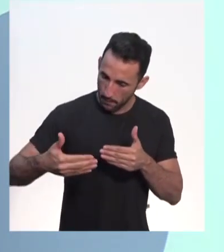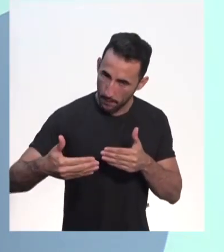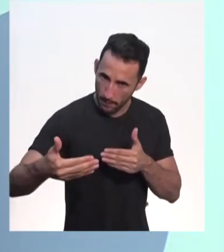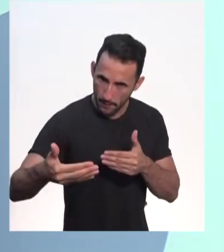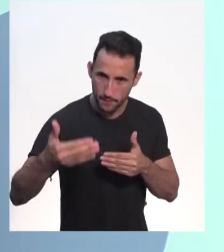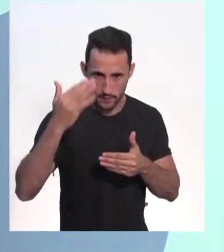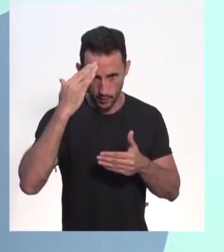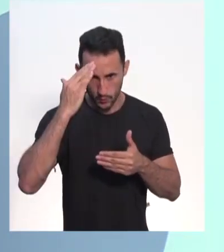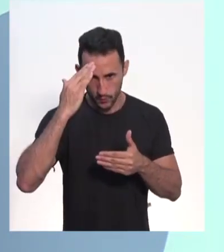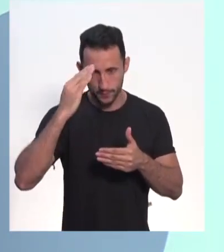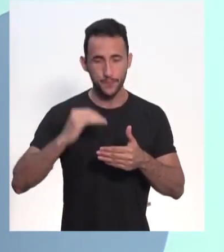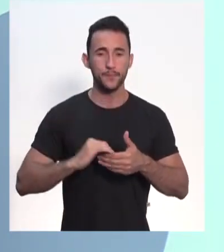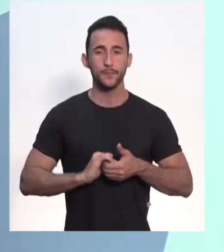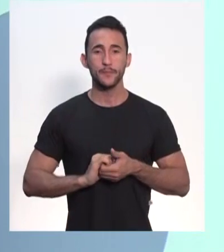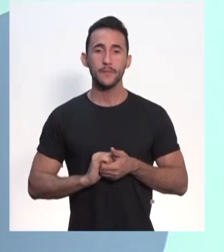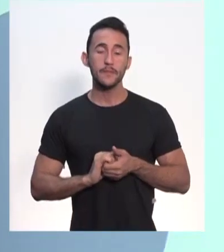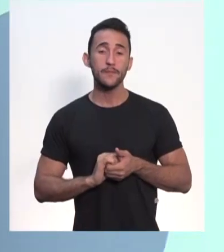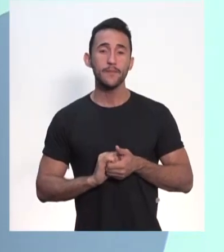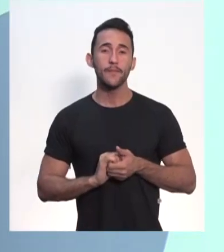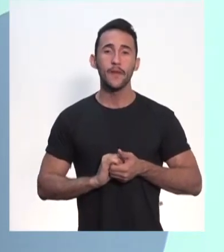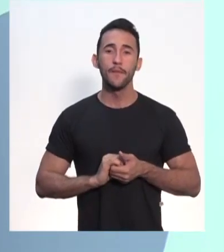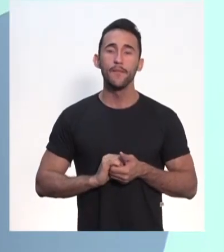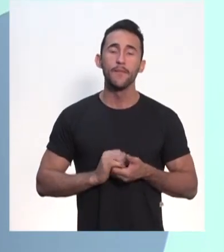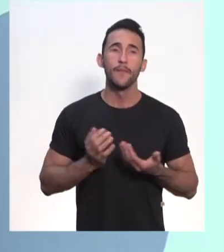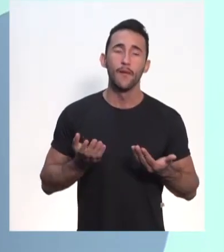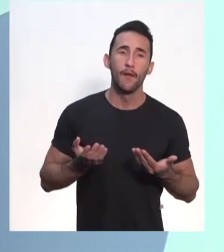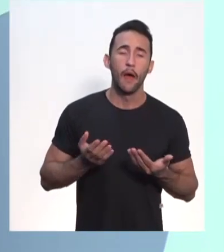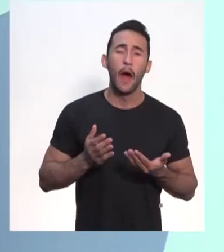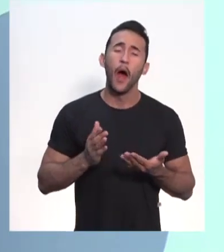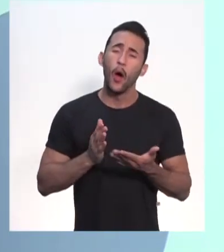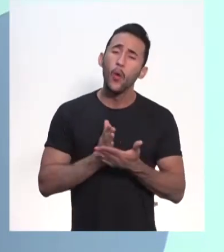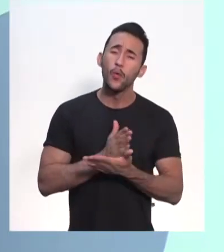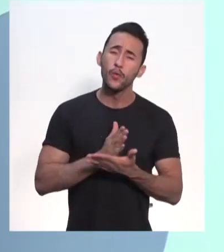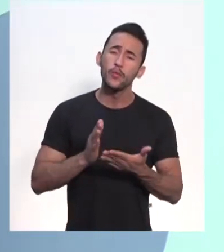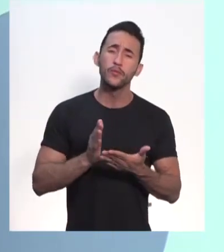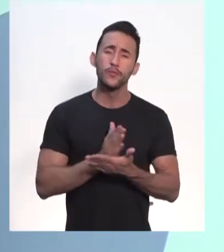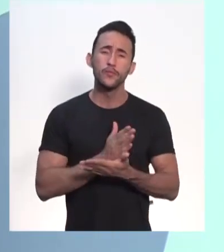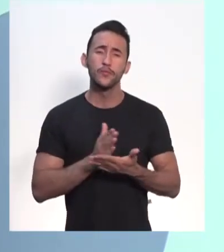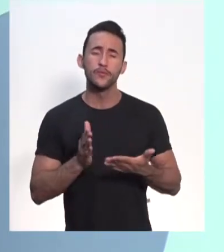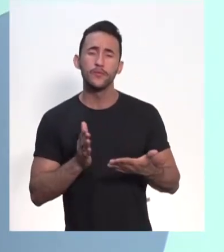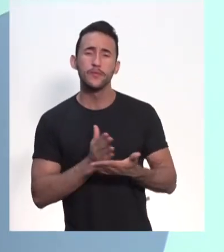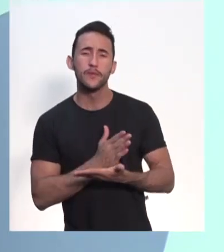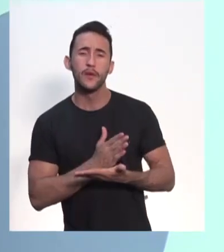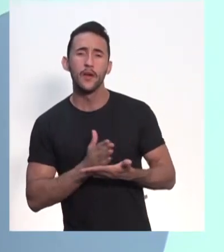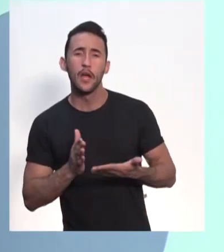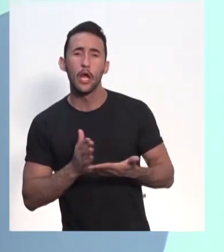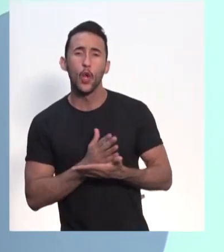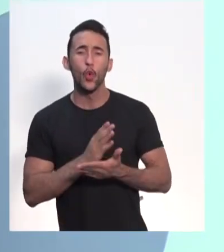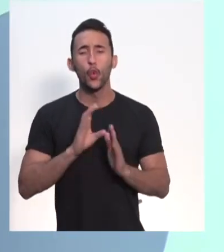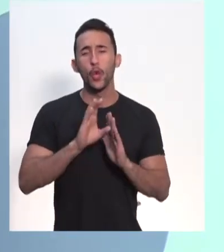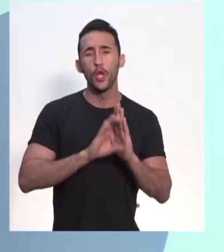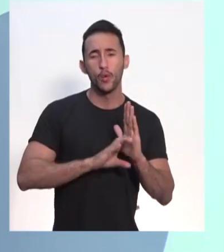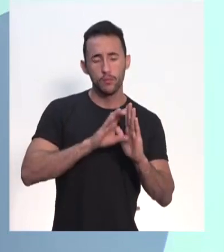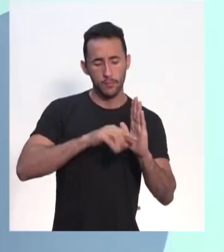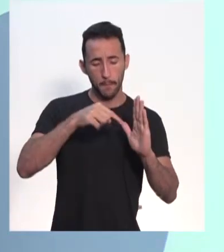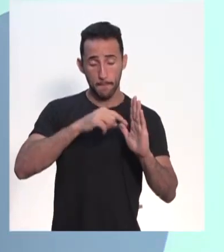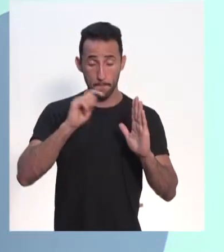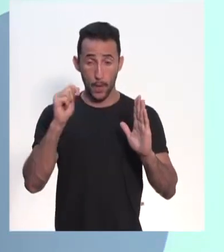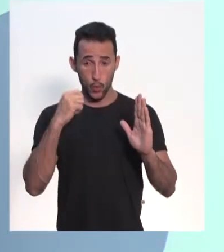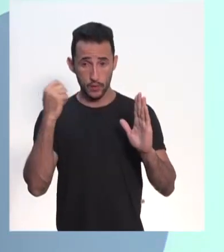próximo da rede, a equipe curricular trabalha com os PCNPs de diferentes diretorias de